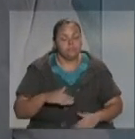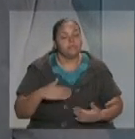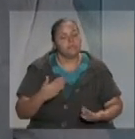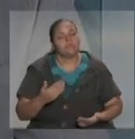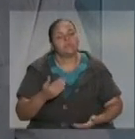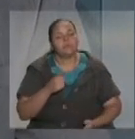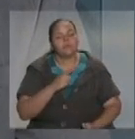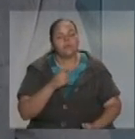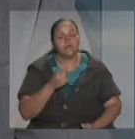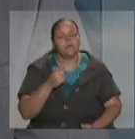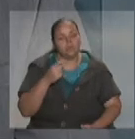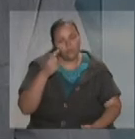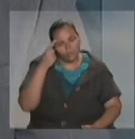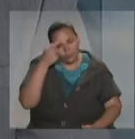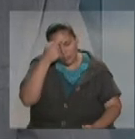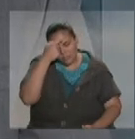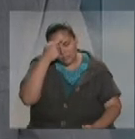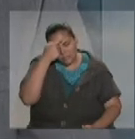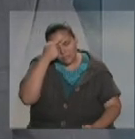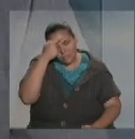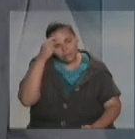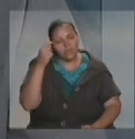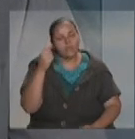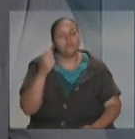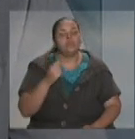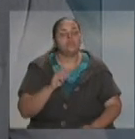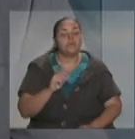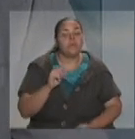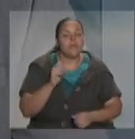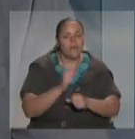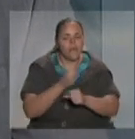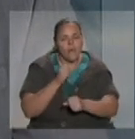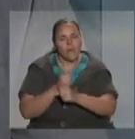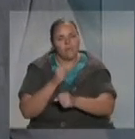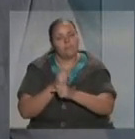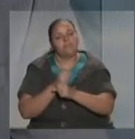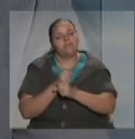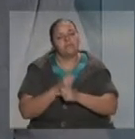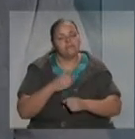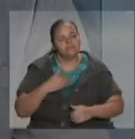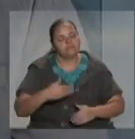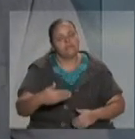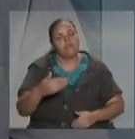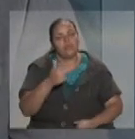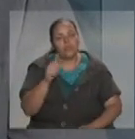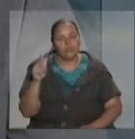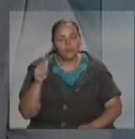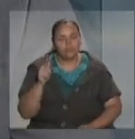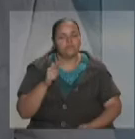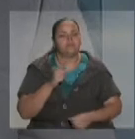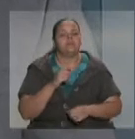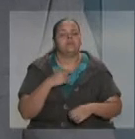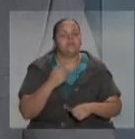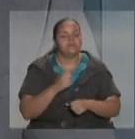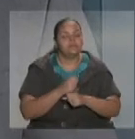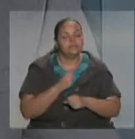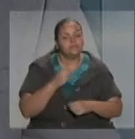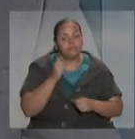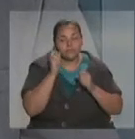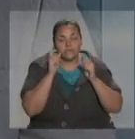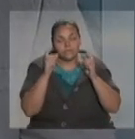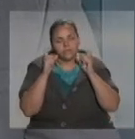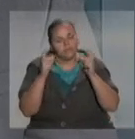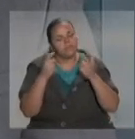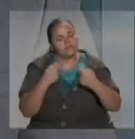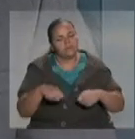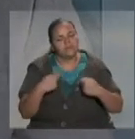Marcelo? Há muita conscientização no setor público, há órgãos que estão muito adiante, tem outros que já estão